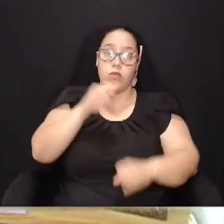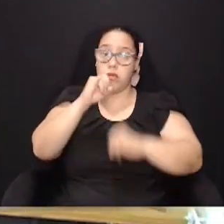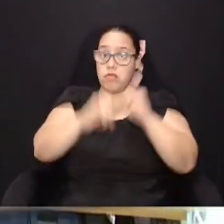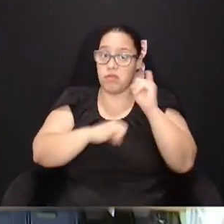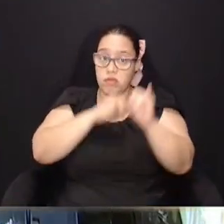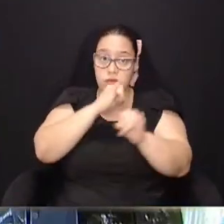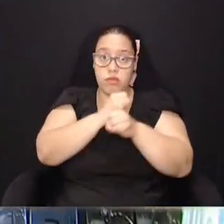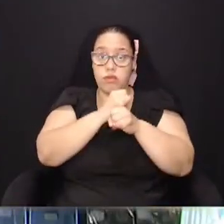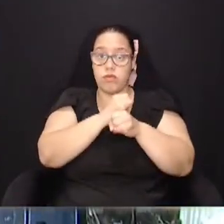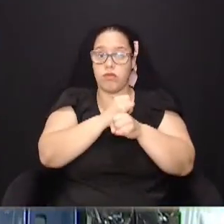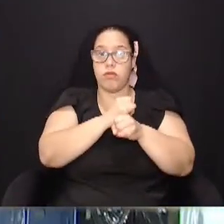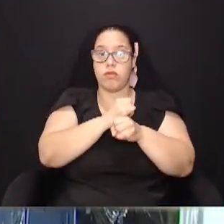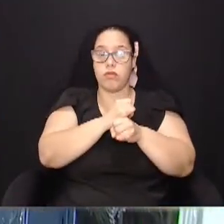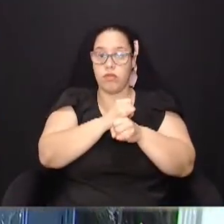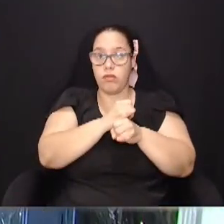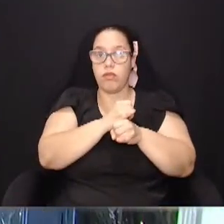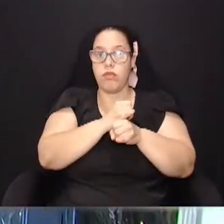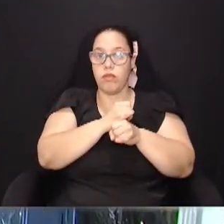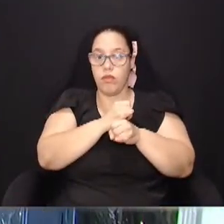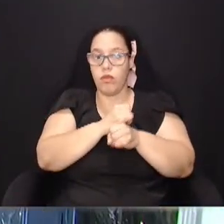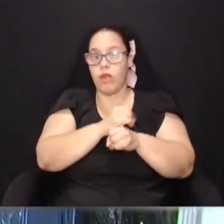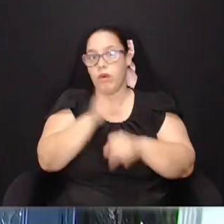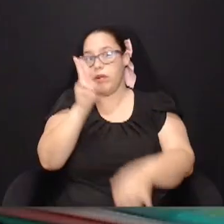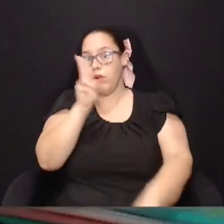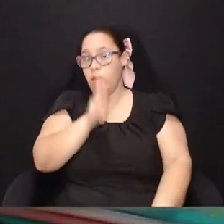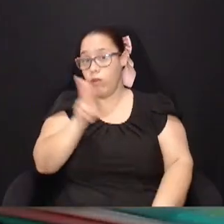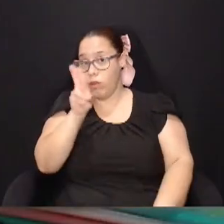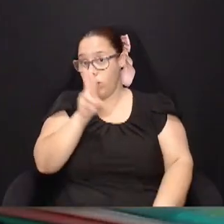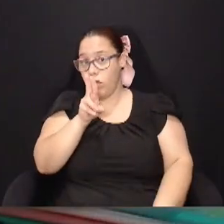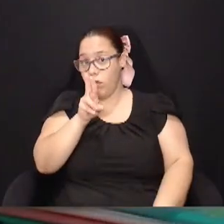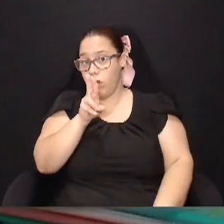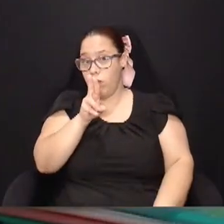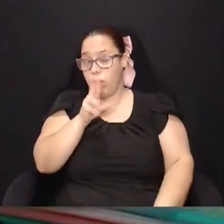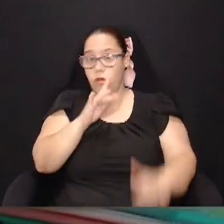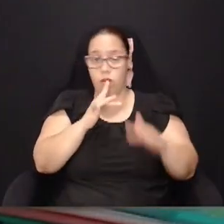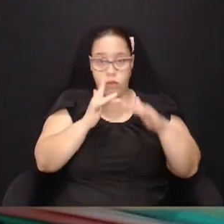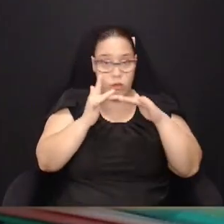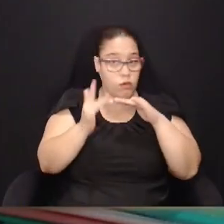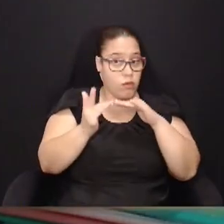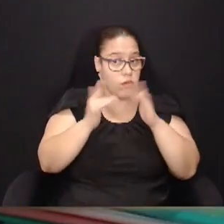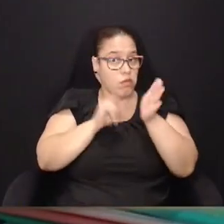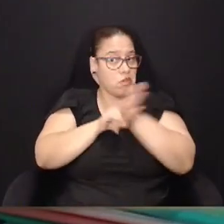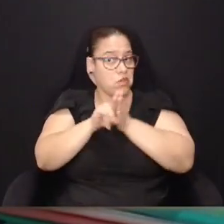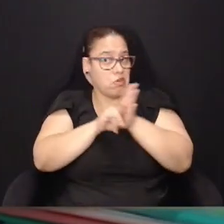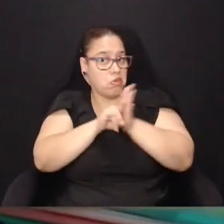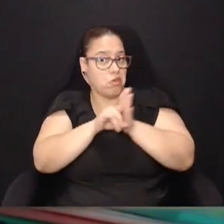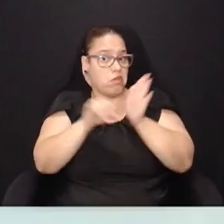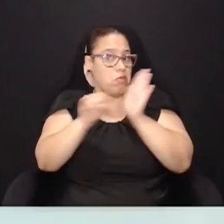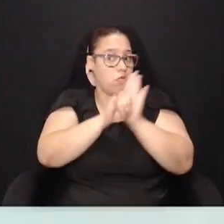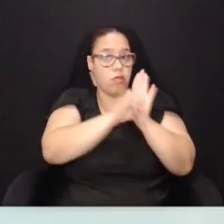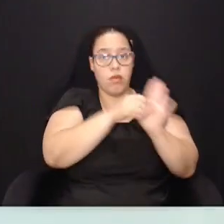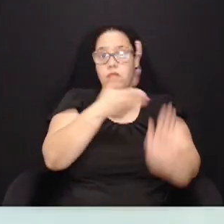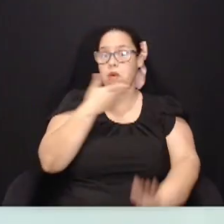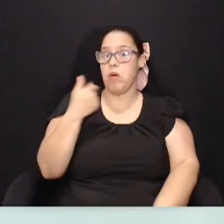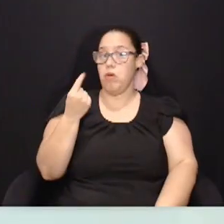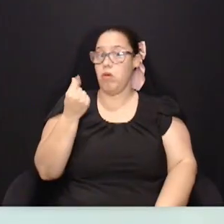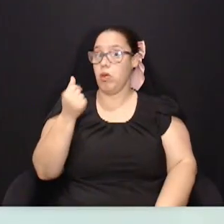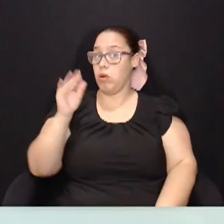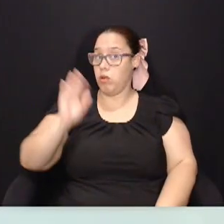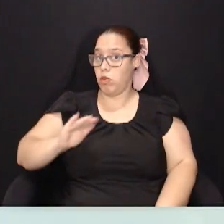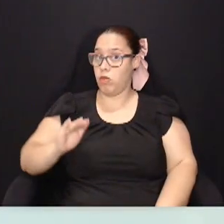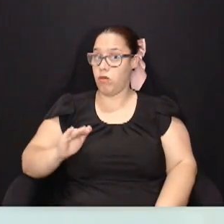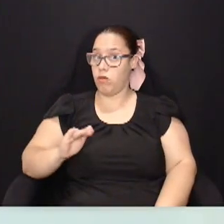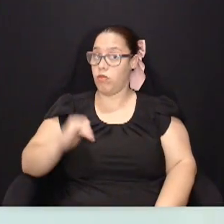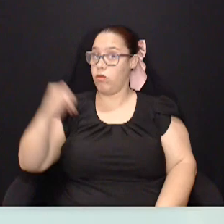de usar a rede para poder identificar quais são os melhores preços, e aí é importante a gente